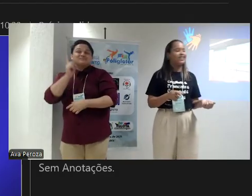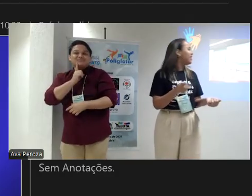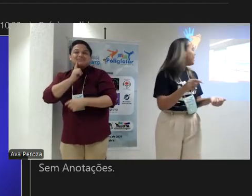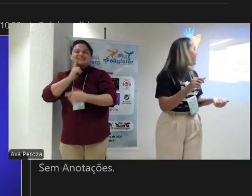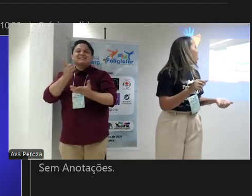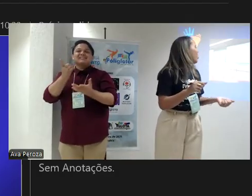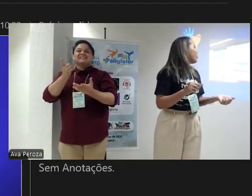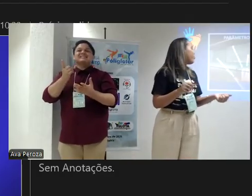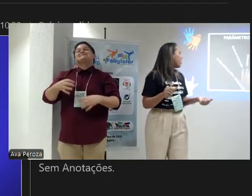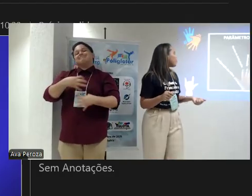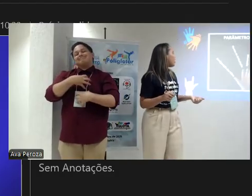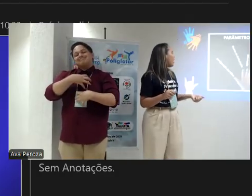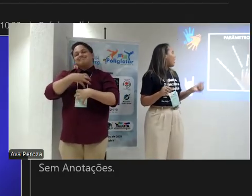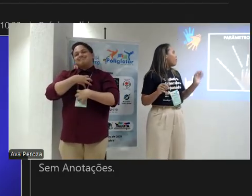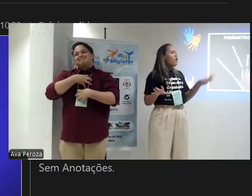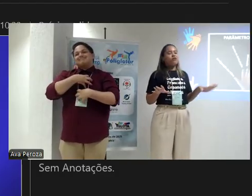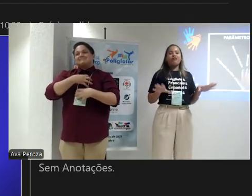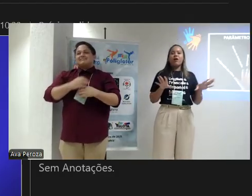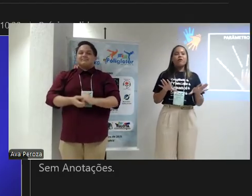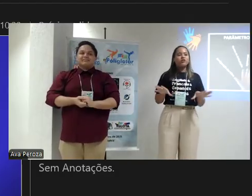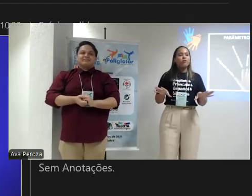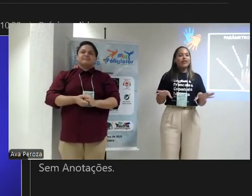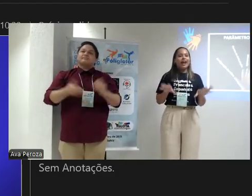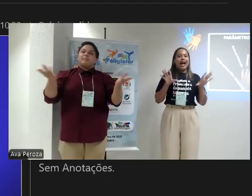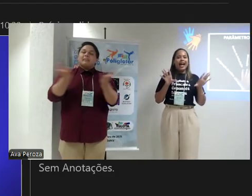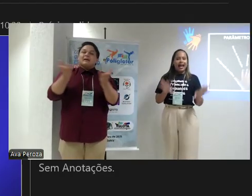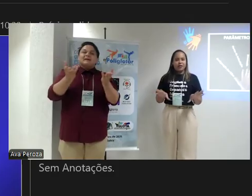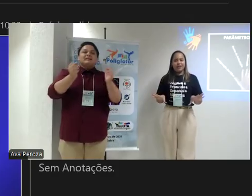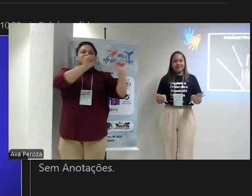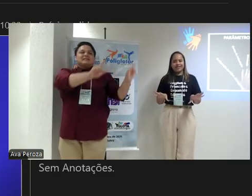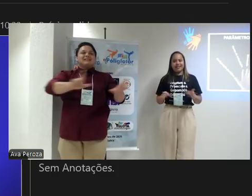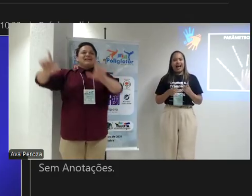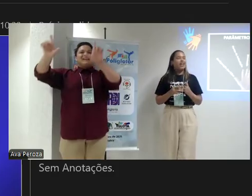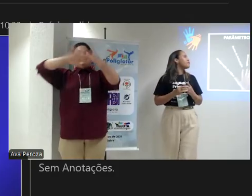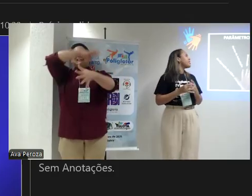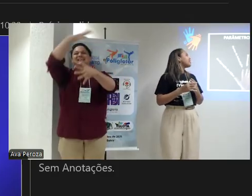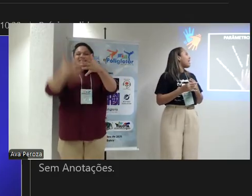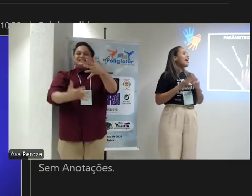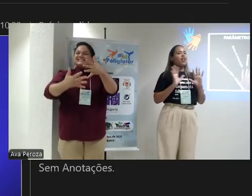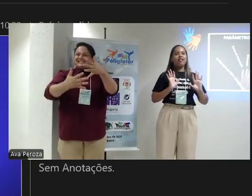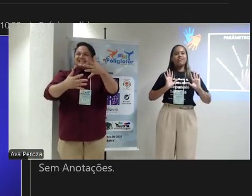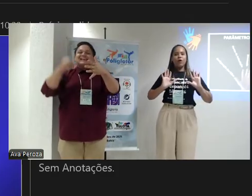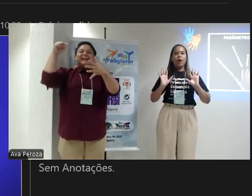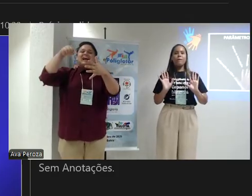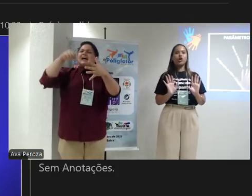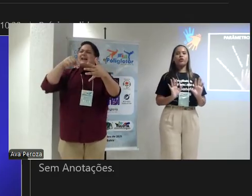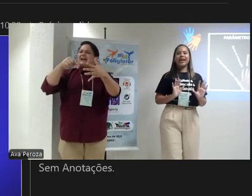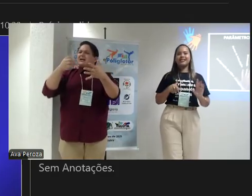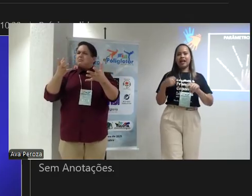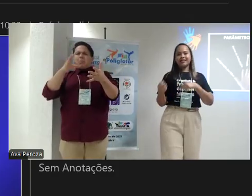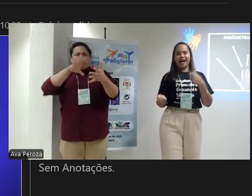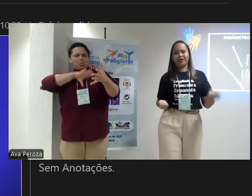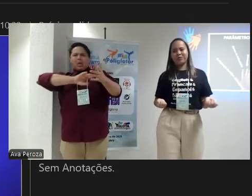né? O próximo slide. Bom, vou falar um pouco sobre a Libras. A Libras, ela não é um